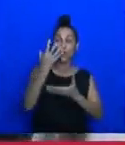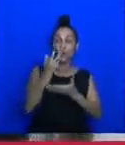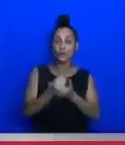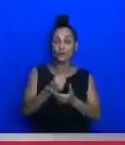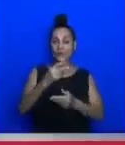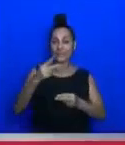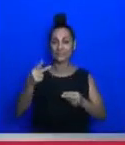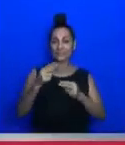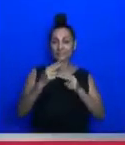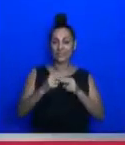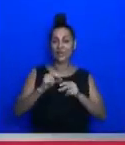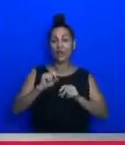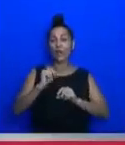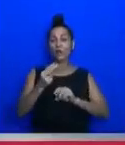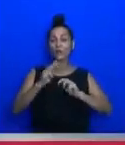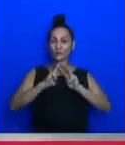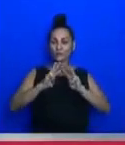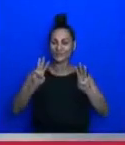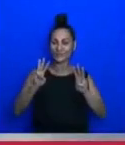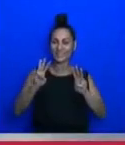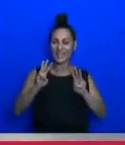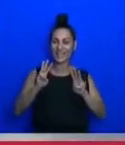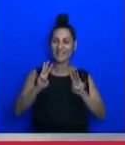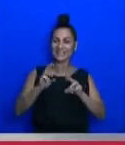Caixa ou no portal